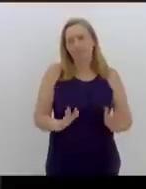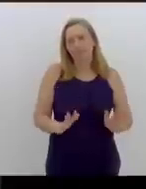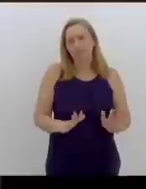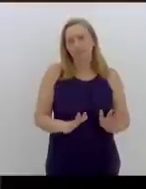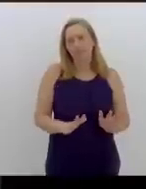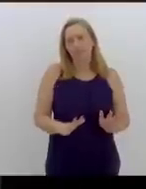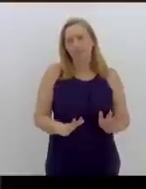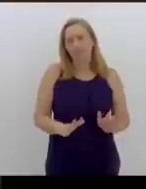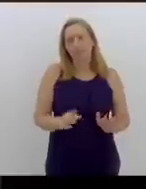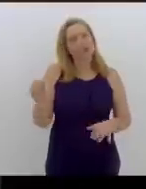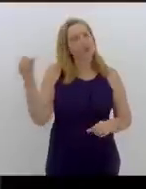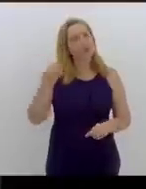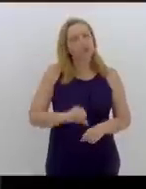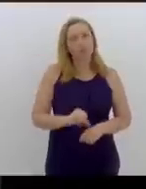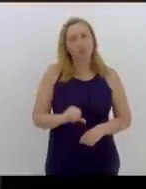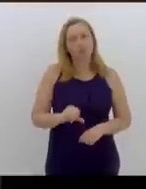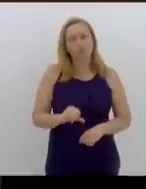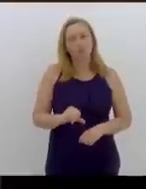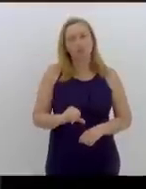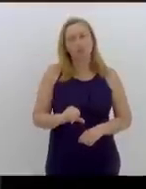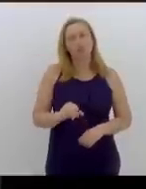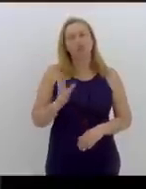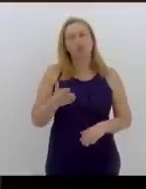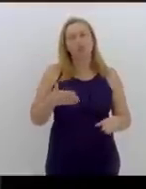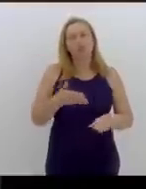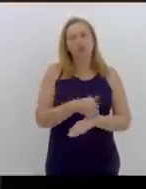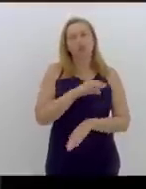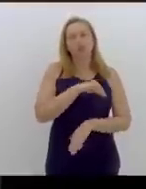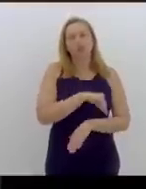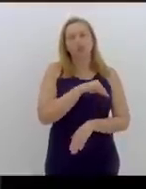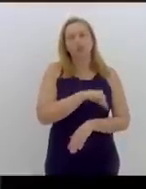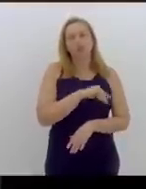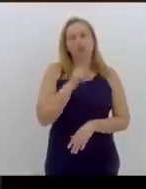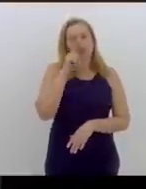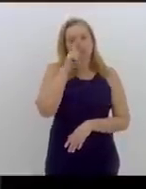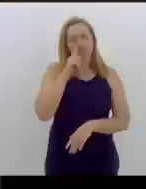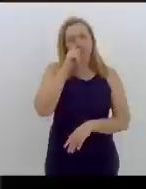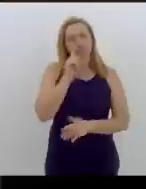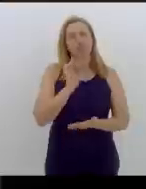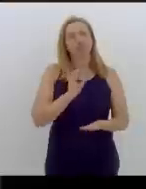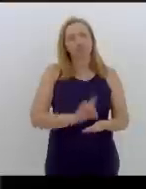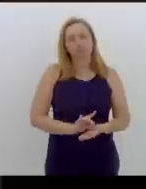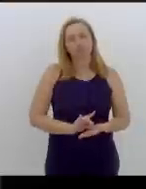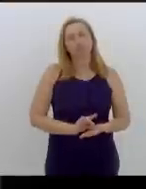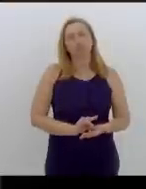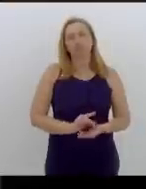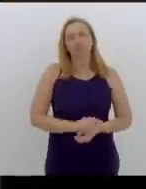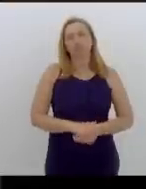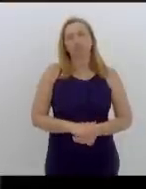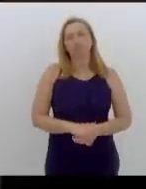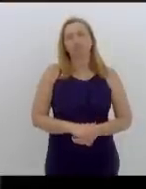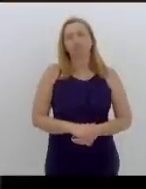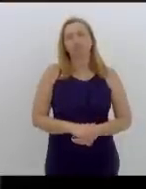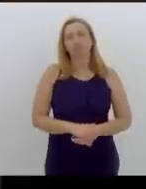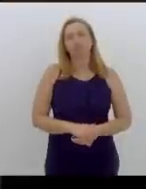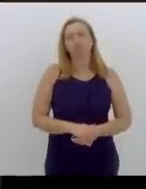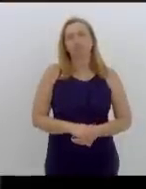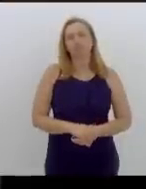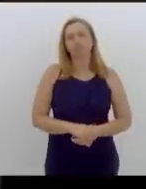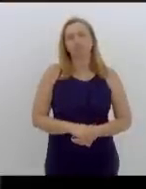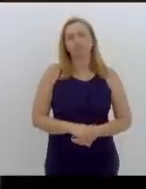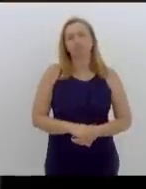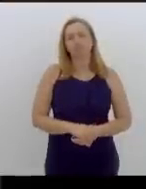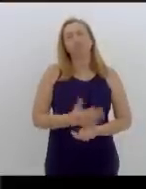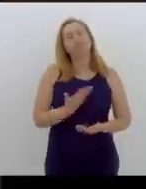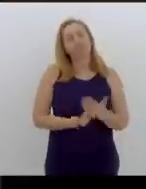do que você não receber que você já entrou no seu orçamento e o risco é real e eminente é real